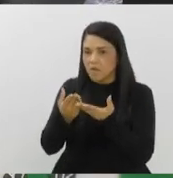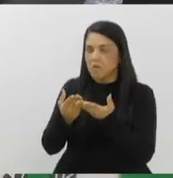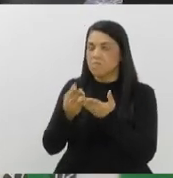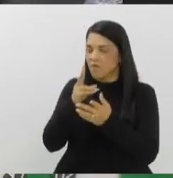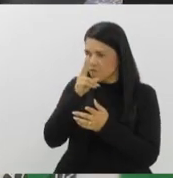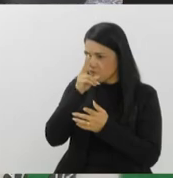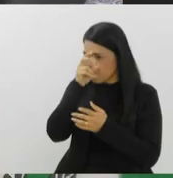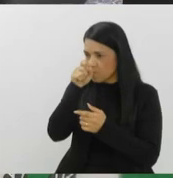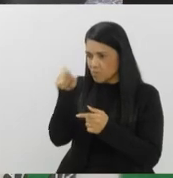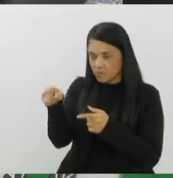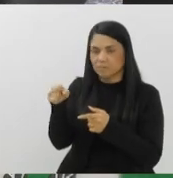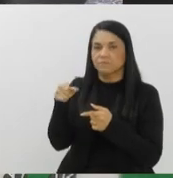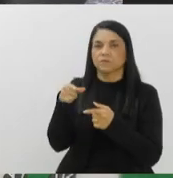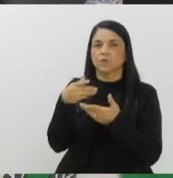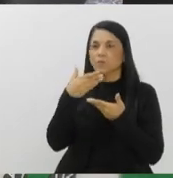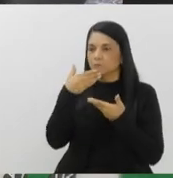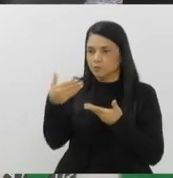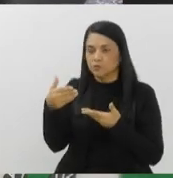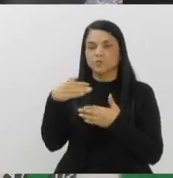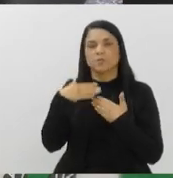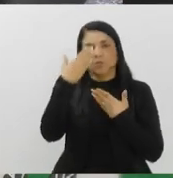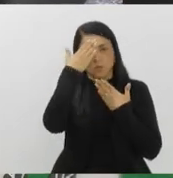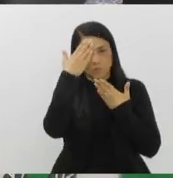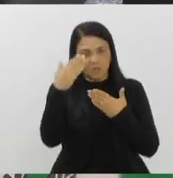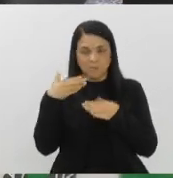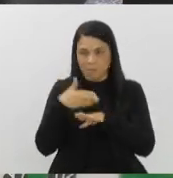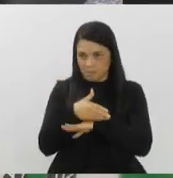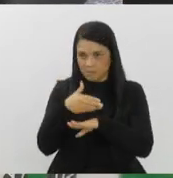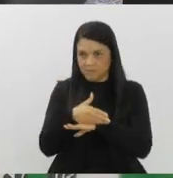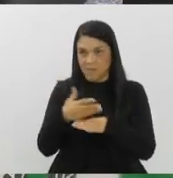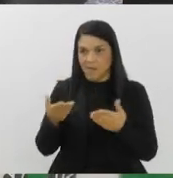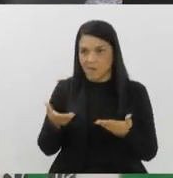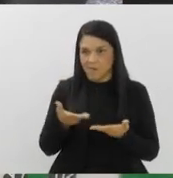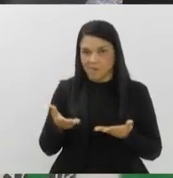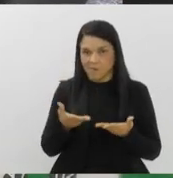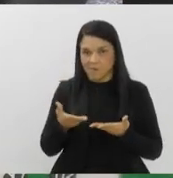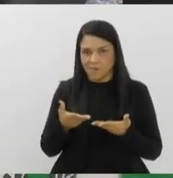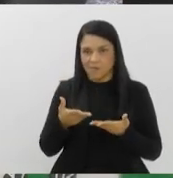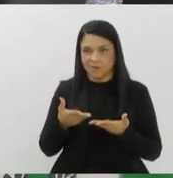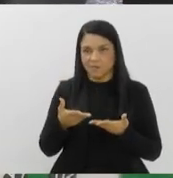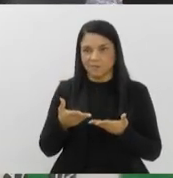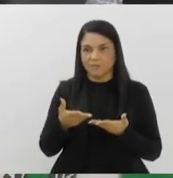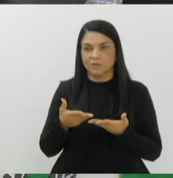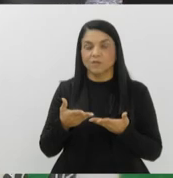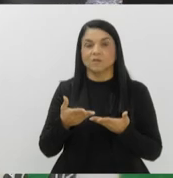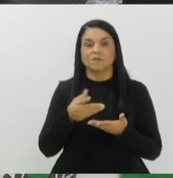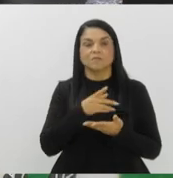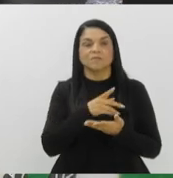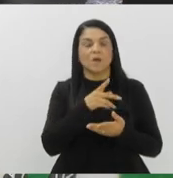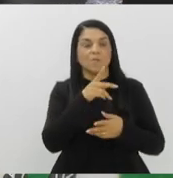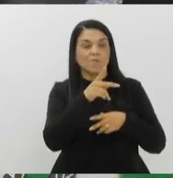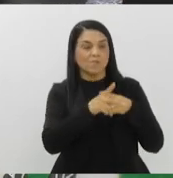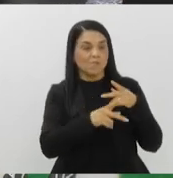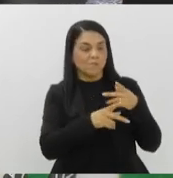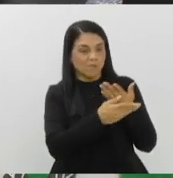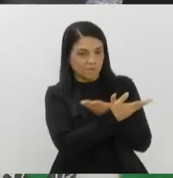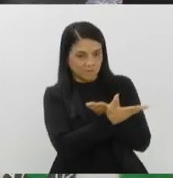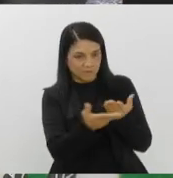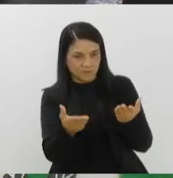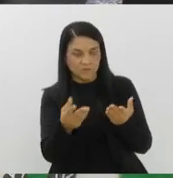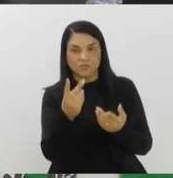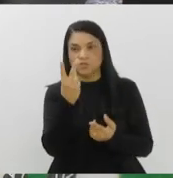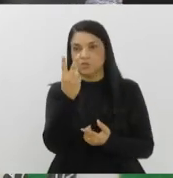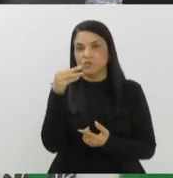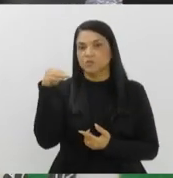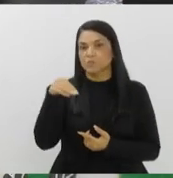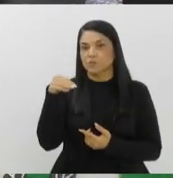tá? Muito obrigada pela sua presença. E agora a gente passa para o púlpito, para as falas de